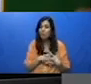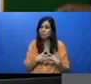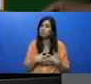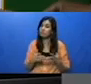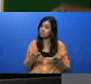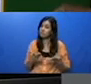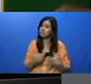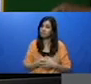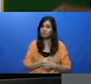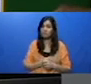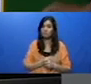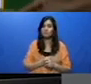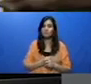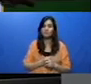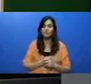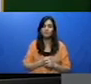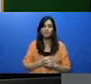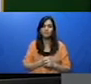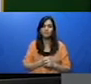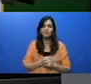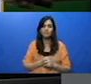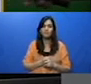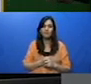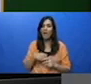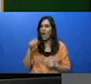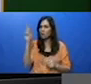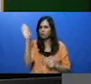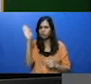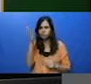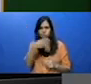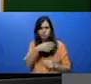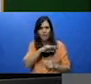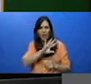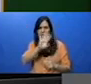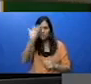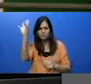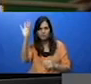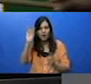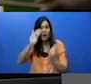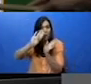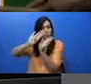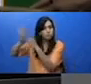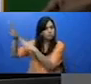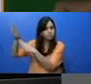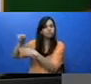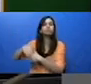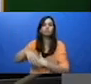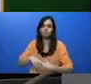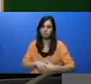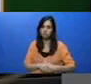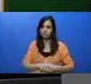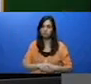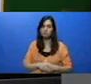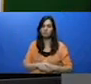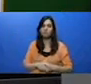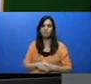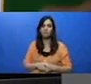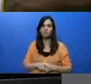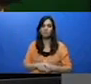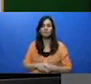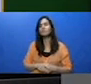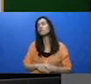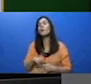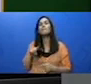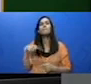ser que haja uma confusão. Então, eu risco, já sei que esse número já foi. Aqui para minha resposta B.